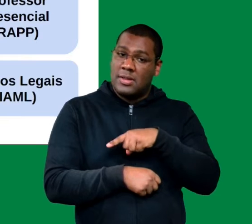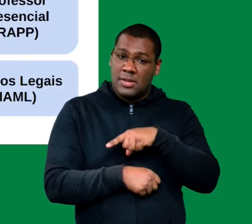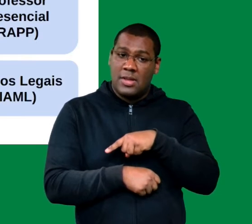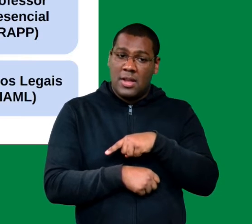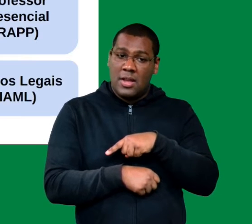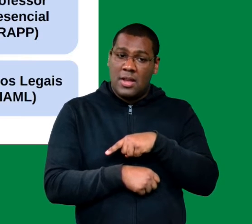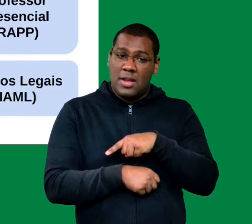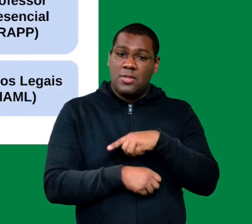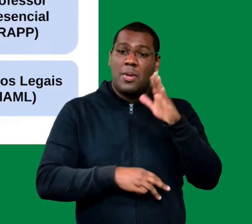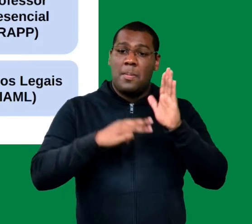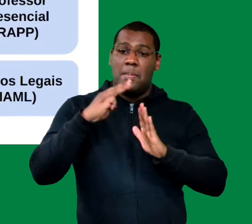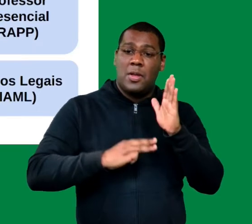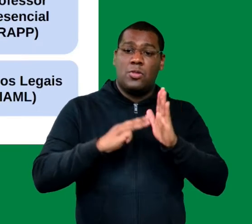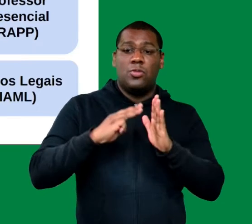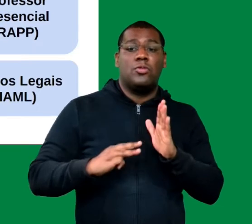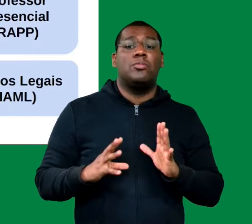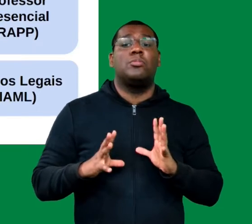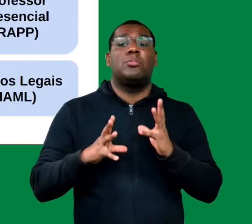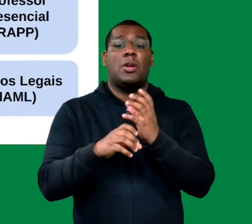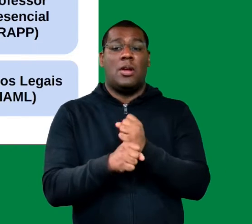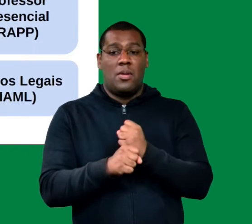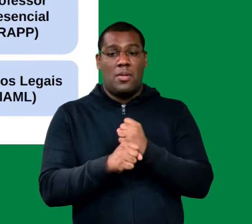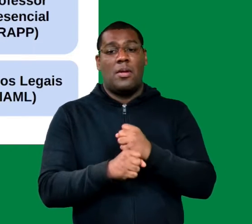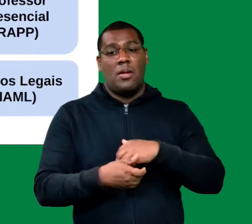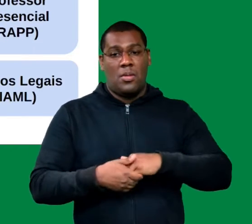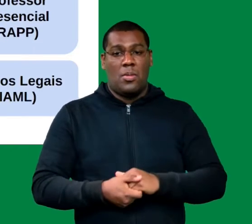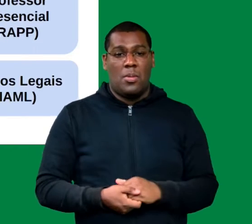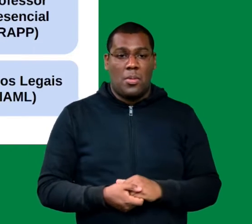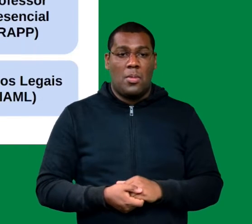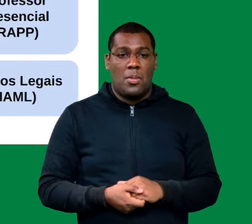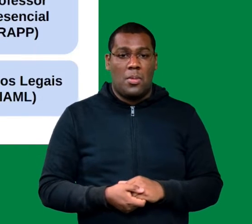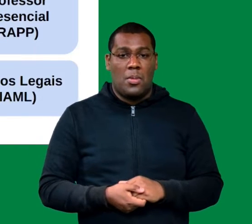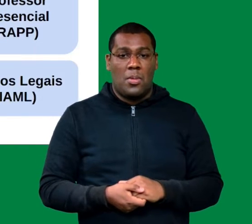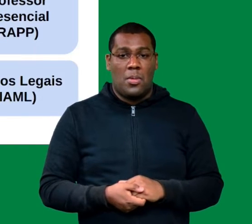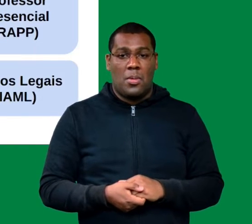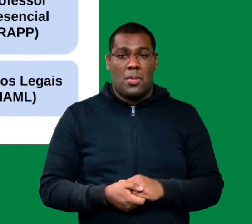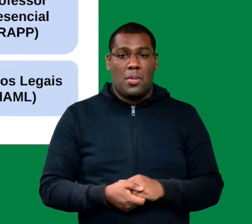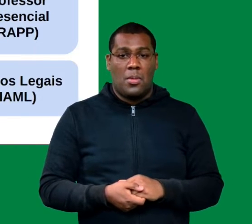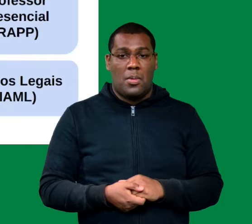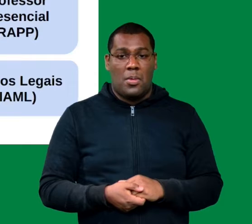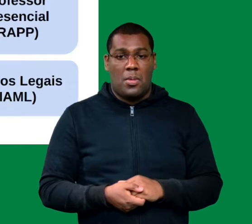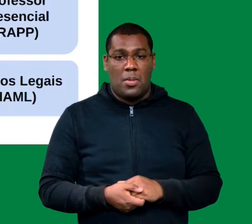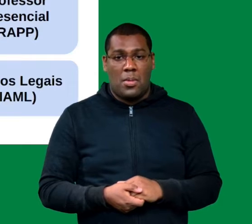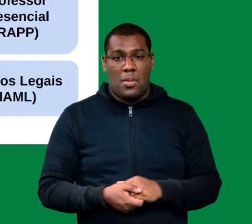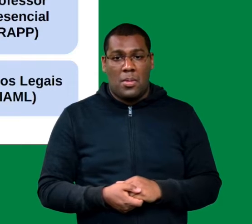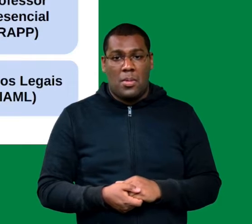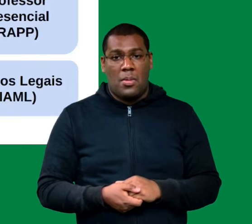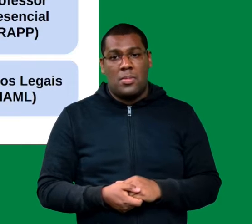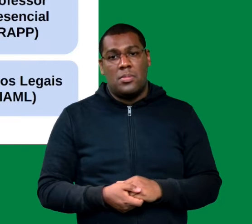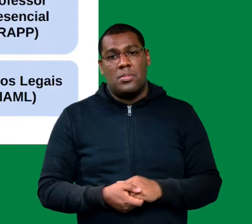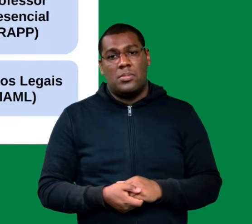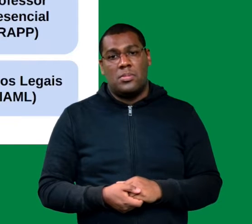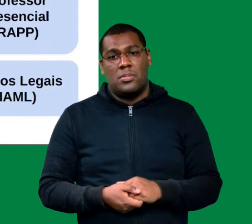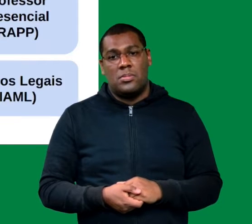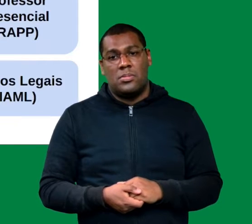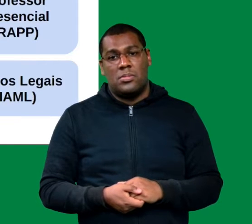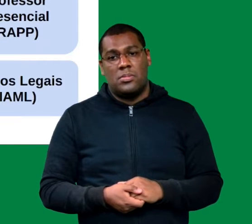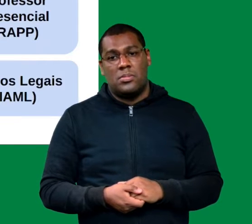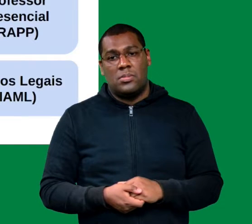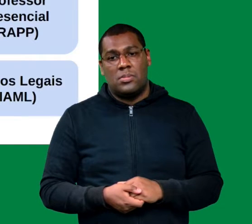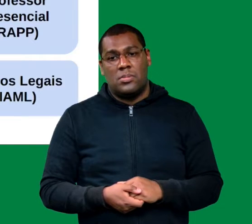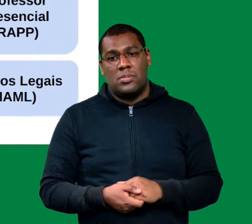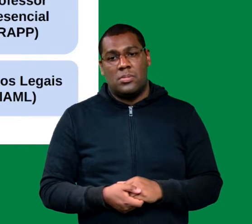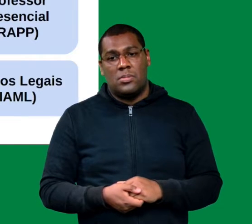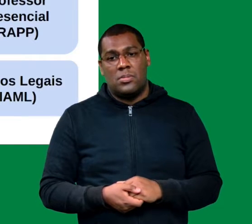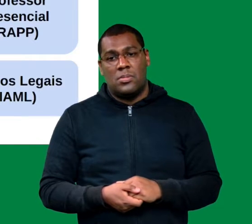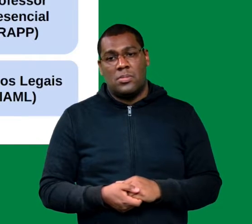que a gente chama aqui de matrícula equalizada. Bacana? Só para registrar também, esses índices